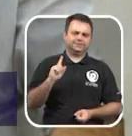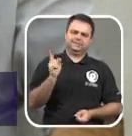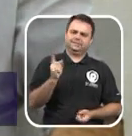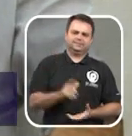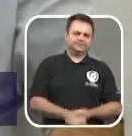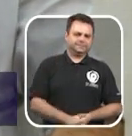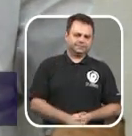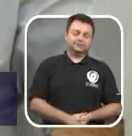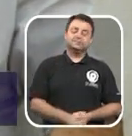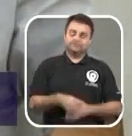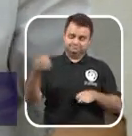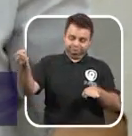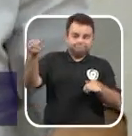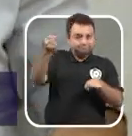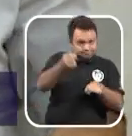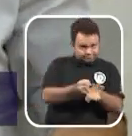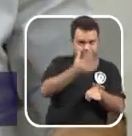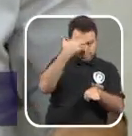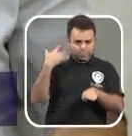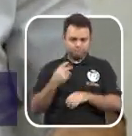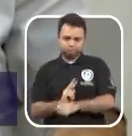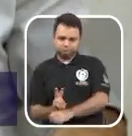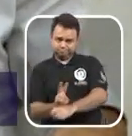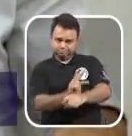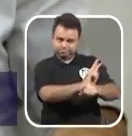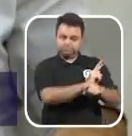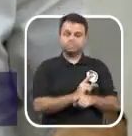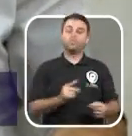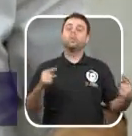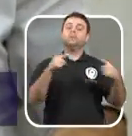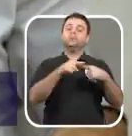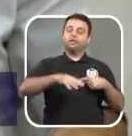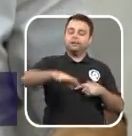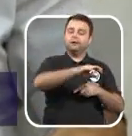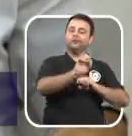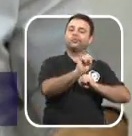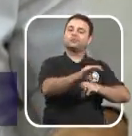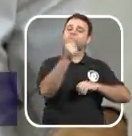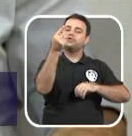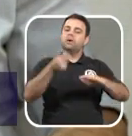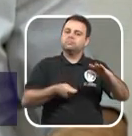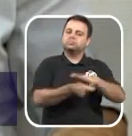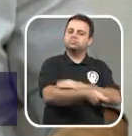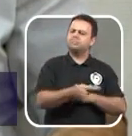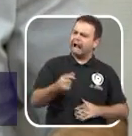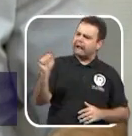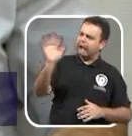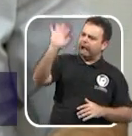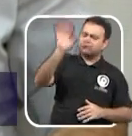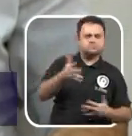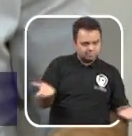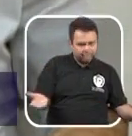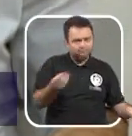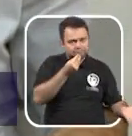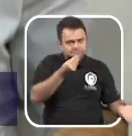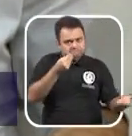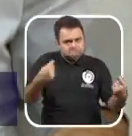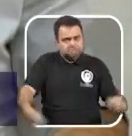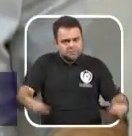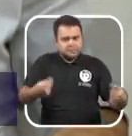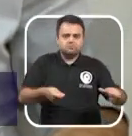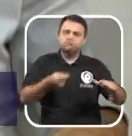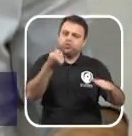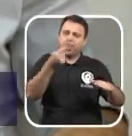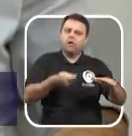Então, você tem que ter educação, tem que ter investimento. Não fala, mas vai encarecer, tem que ter investimento. Você tem que